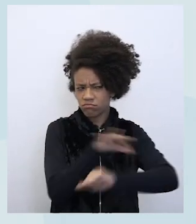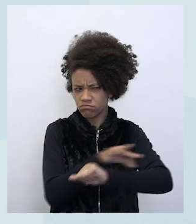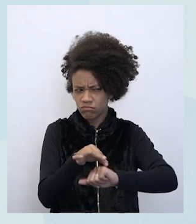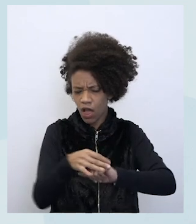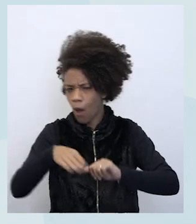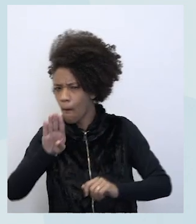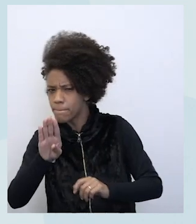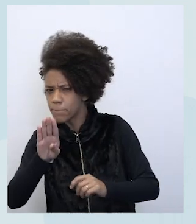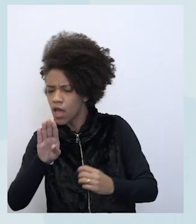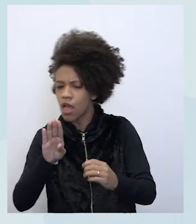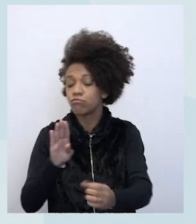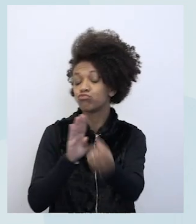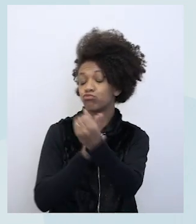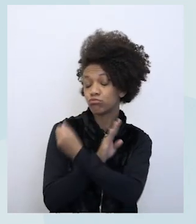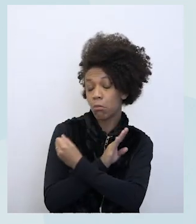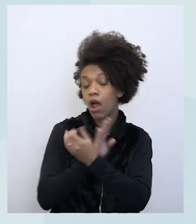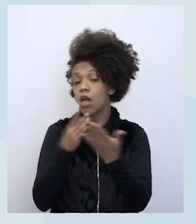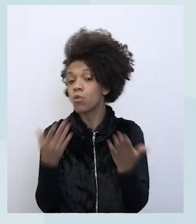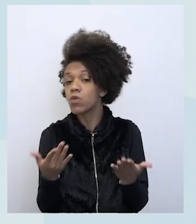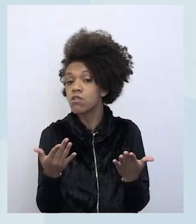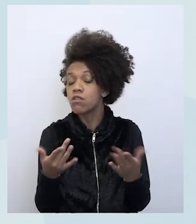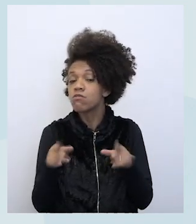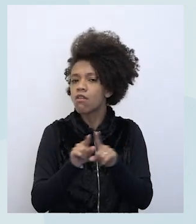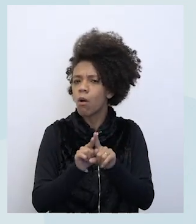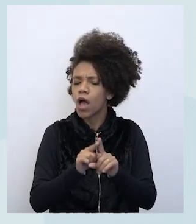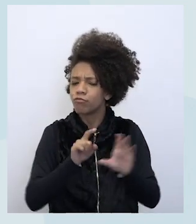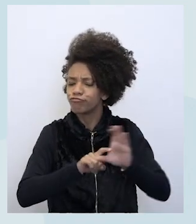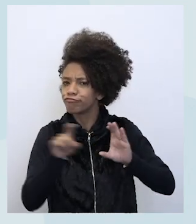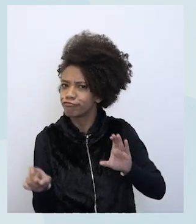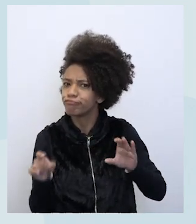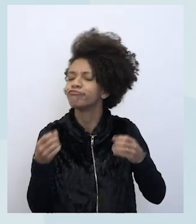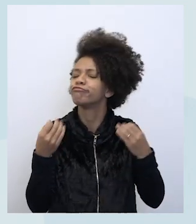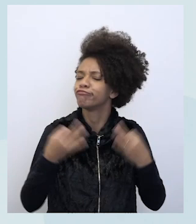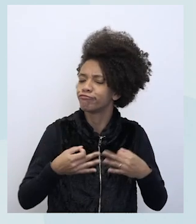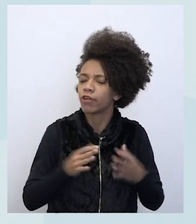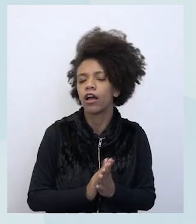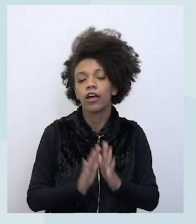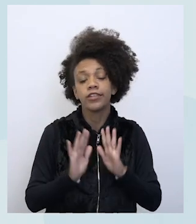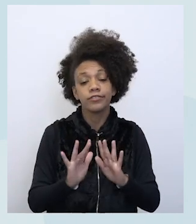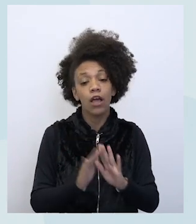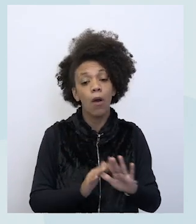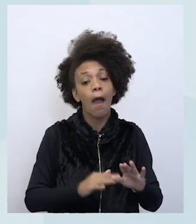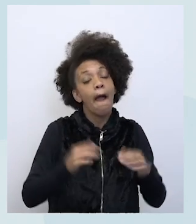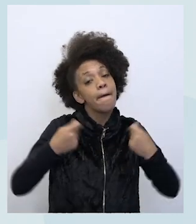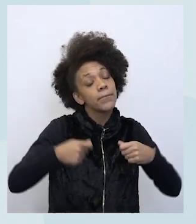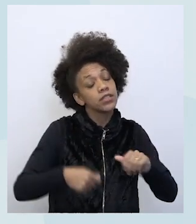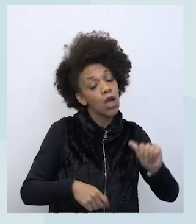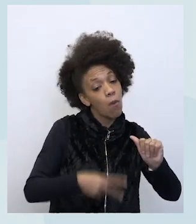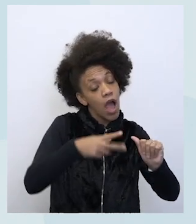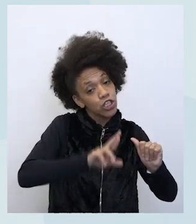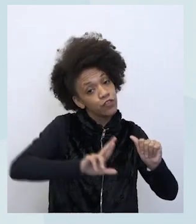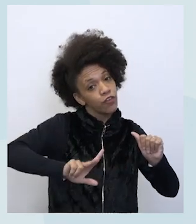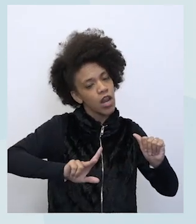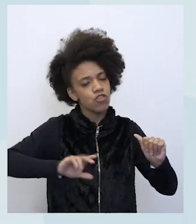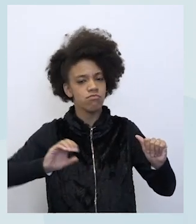é o número da frente do x e o C é o famoso termo independente. Muito bem. E além disso, a gente tem que ter o A diferente de zero, porque se o A for